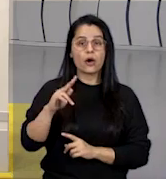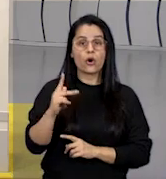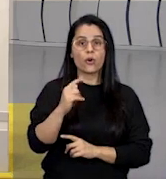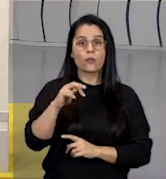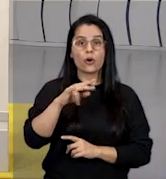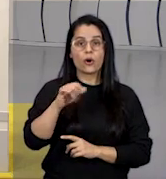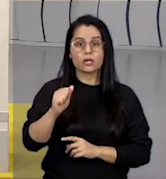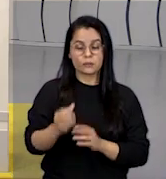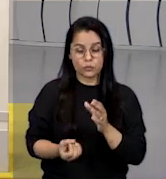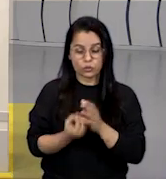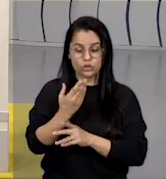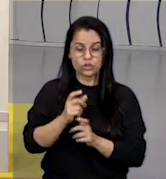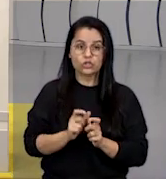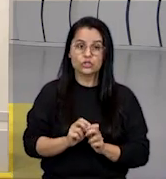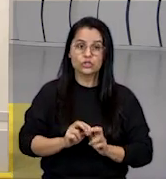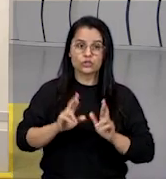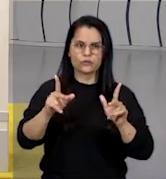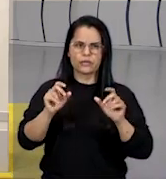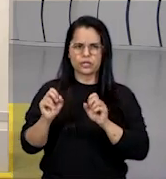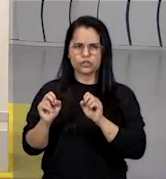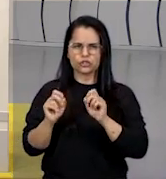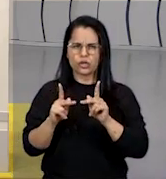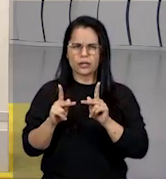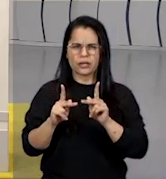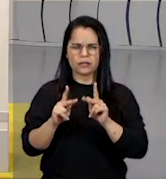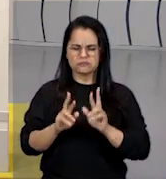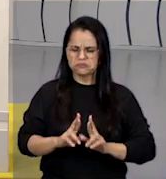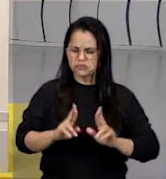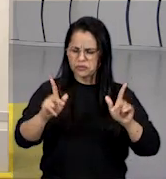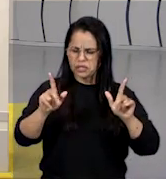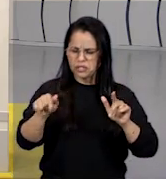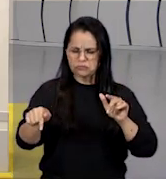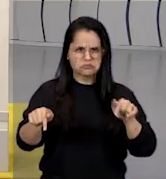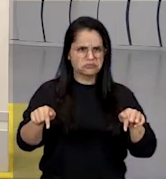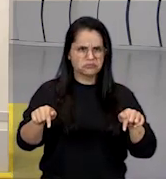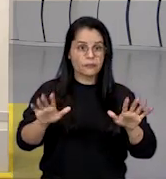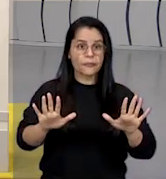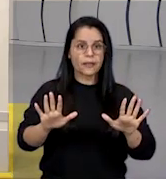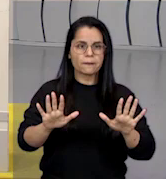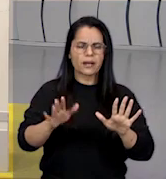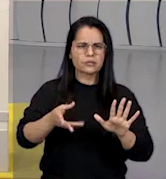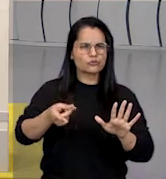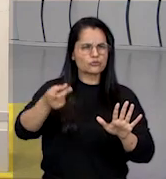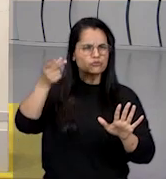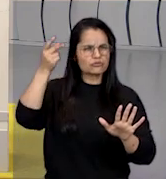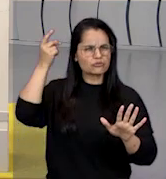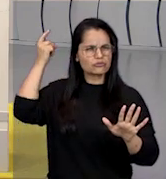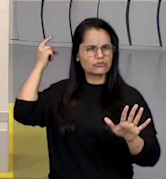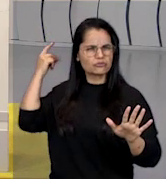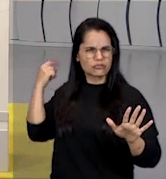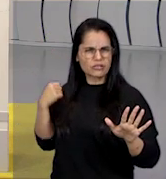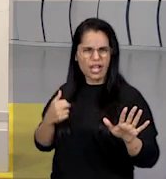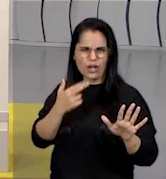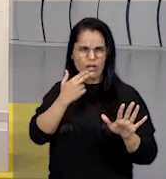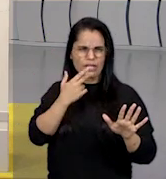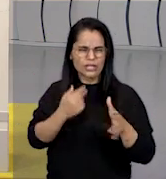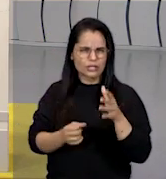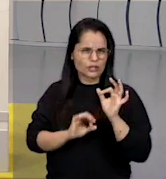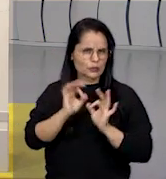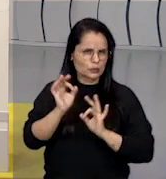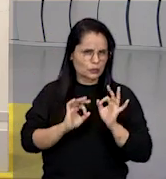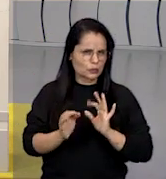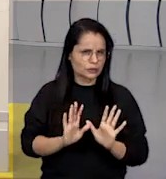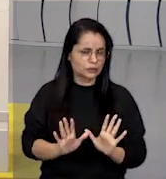origens etimológicas diferentes. Tudo bem, vem de origem diferente, mas isso um tempo bem longo, quando a nossa língua estava sendo